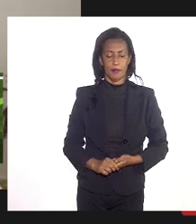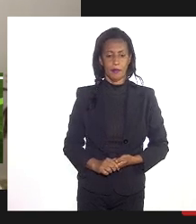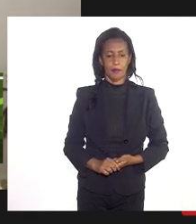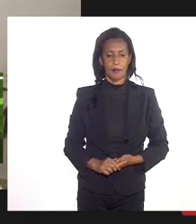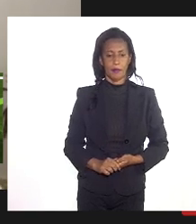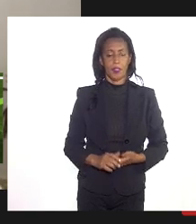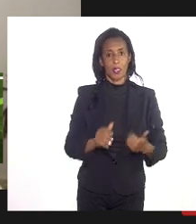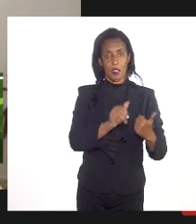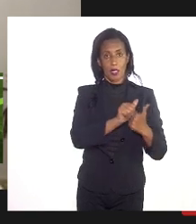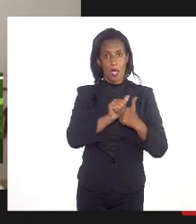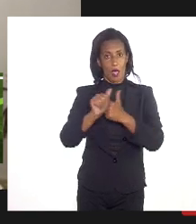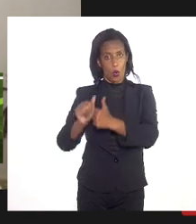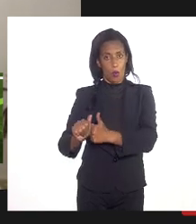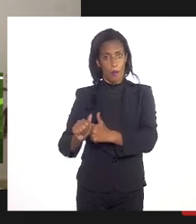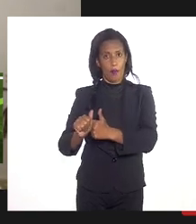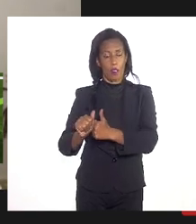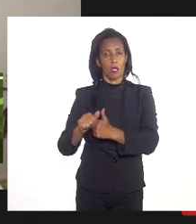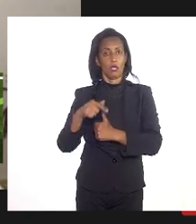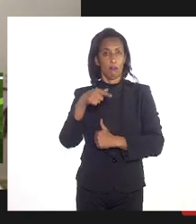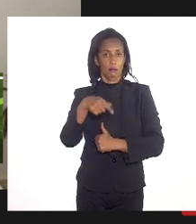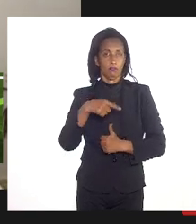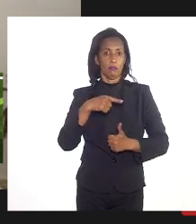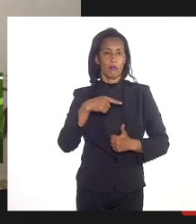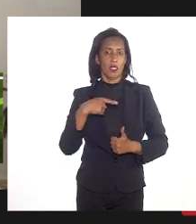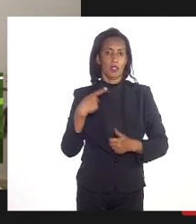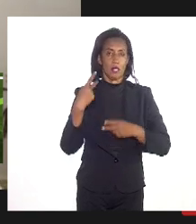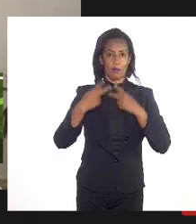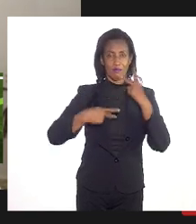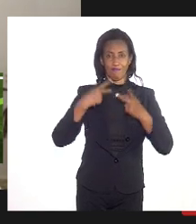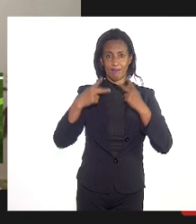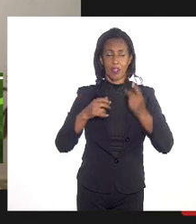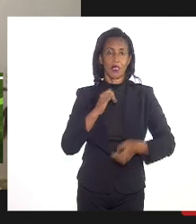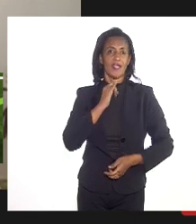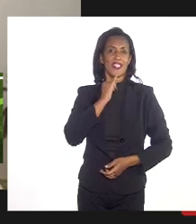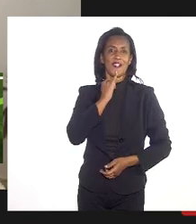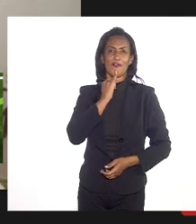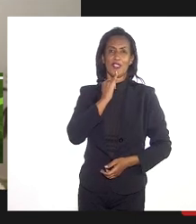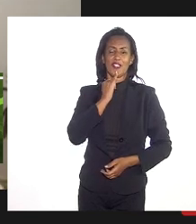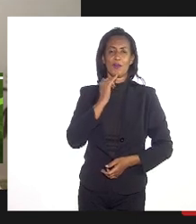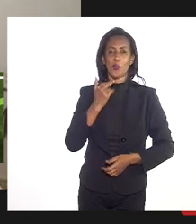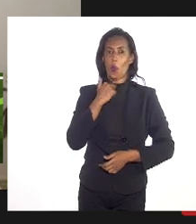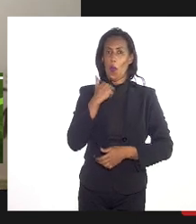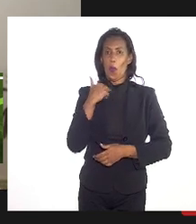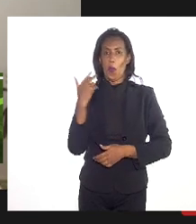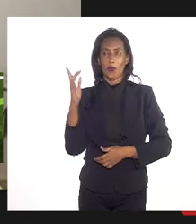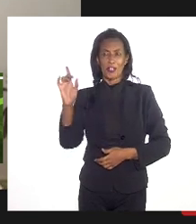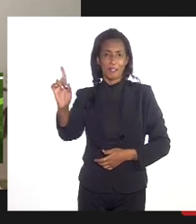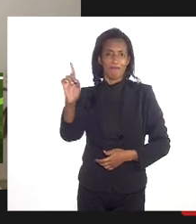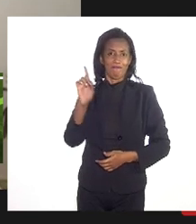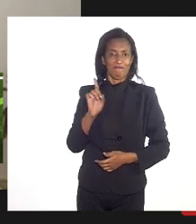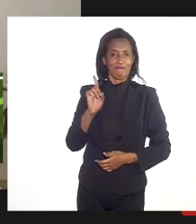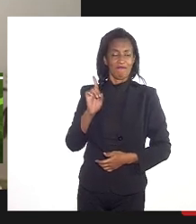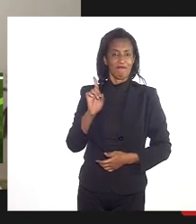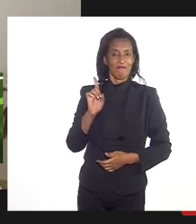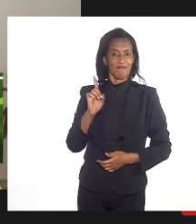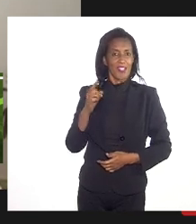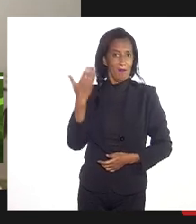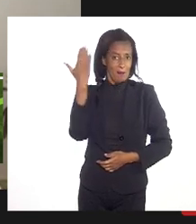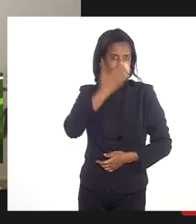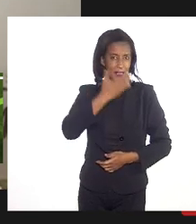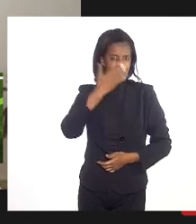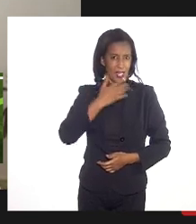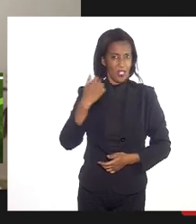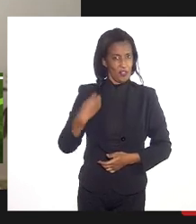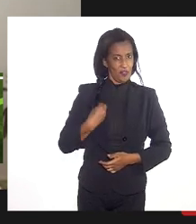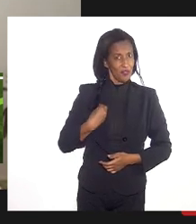e acompanha essa pauta. Doutor Júlio, infelizmente, não pôde estar presente aqui